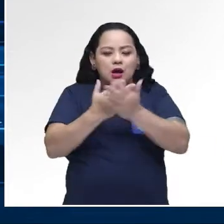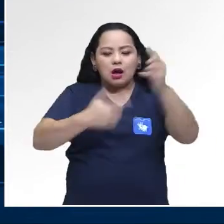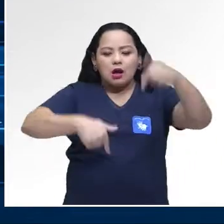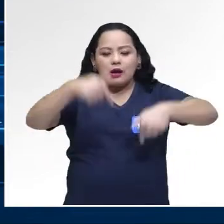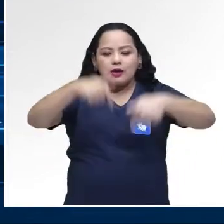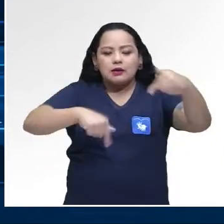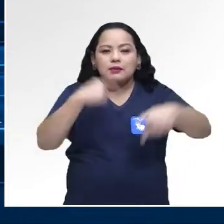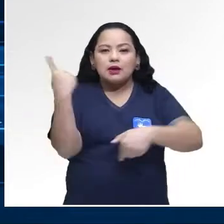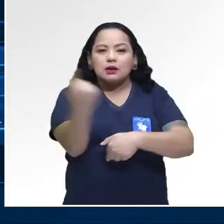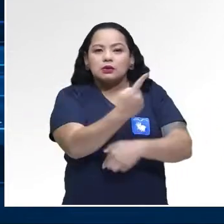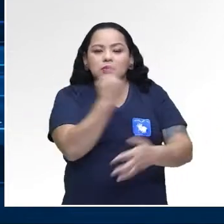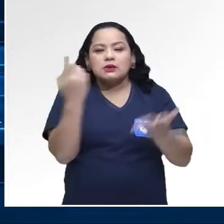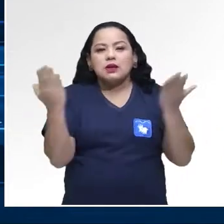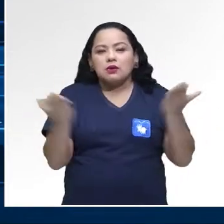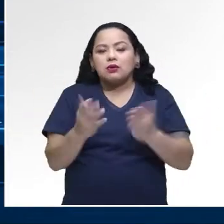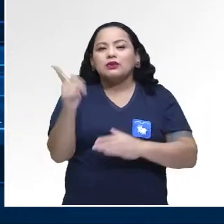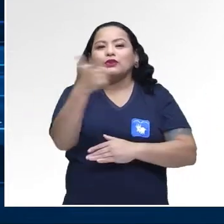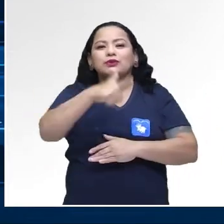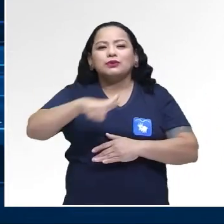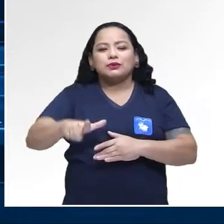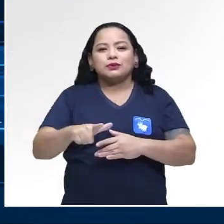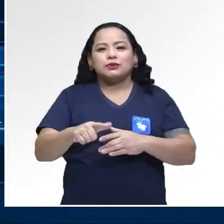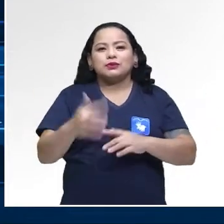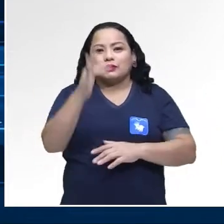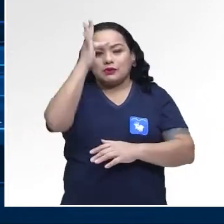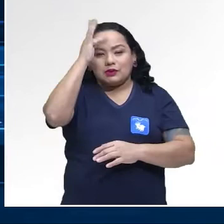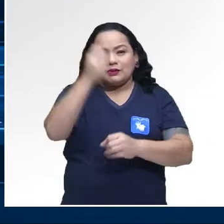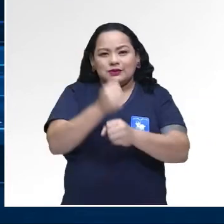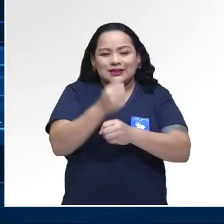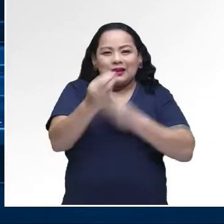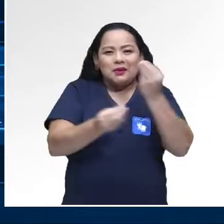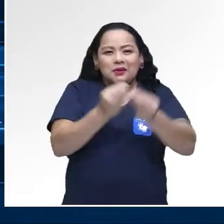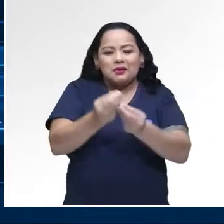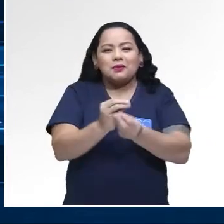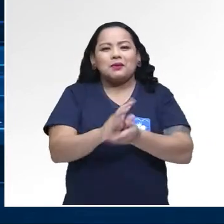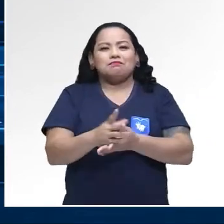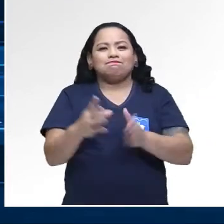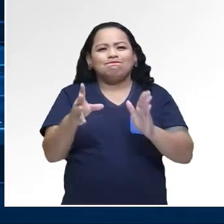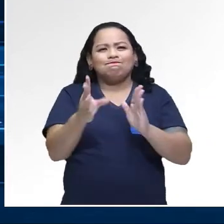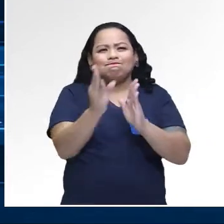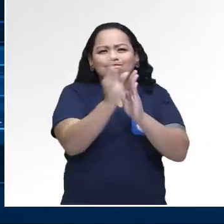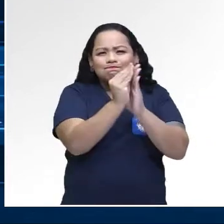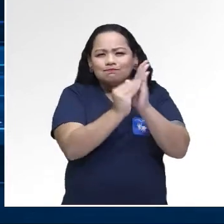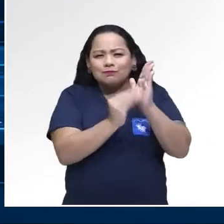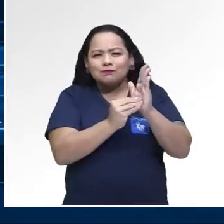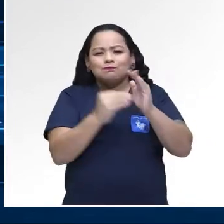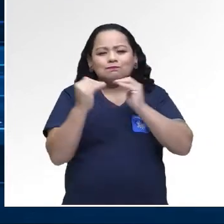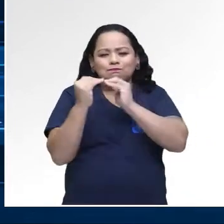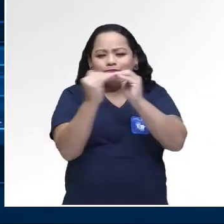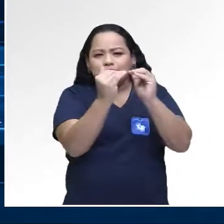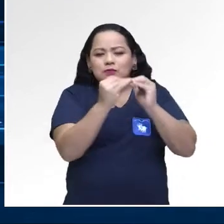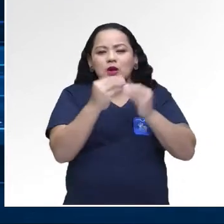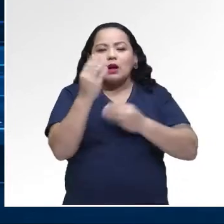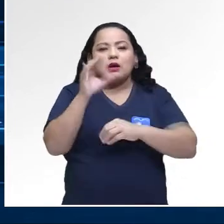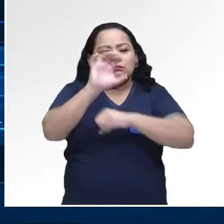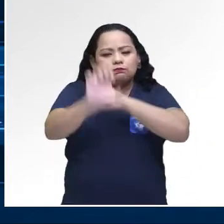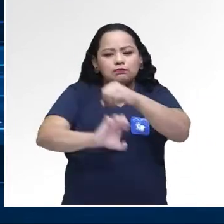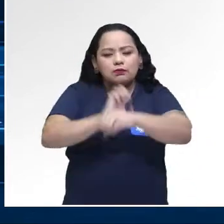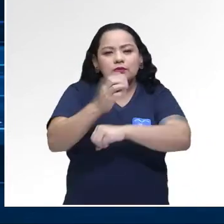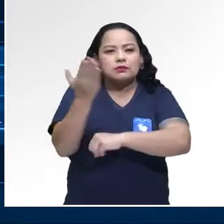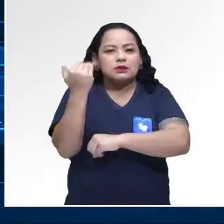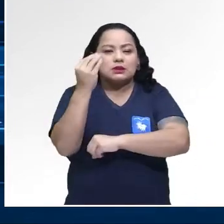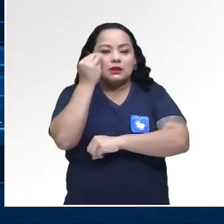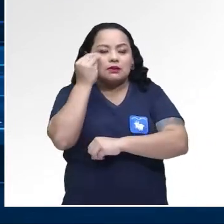está falando sobre eles novamente em física para a gente relacionar esses conteúdos. Né? Então, os elétrons, como a gente já observou,